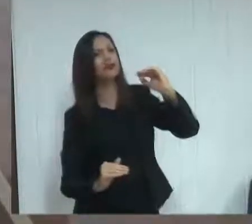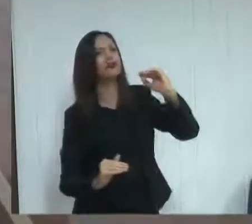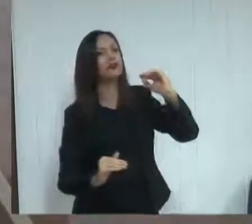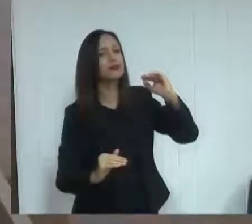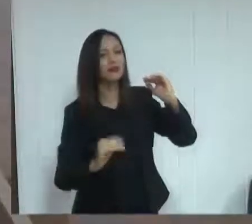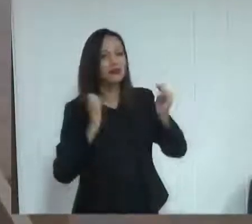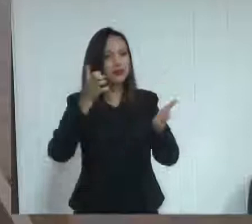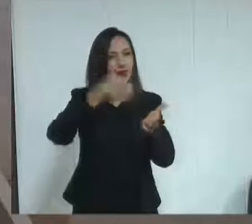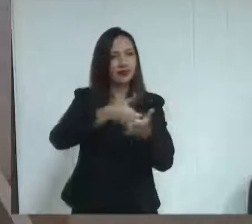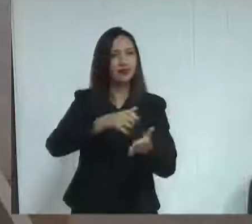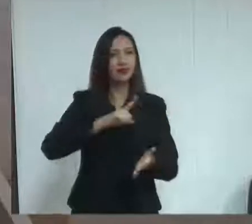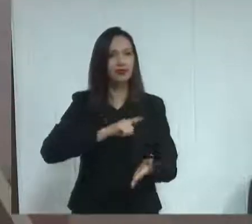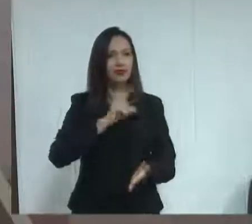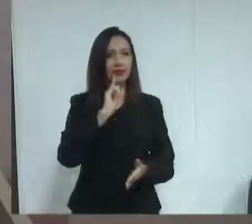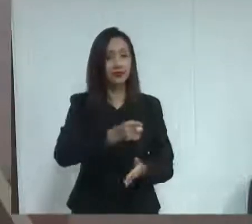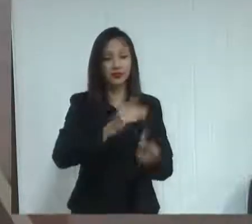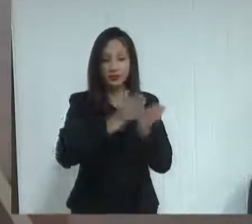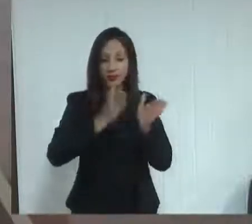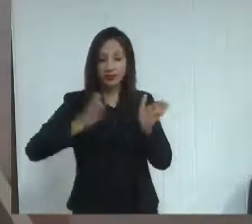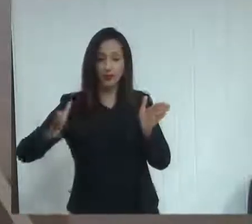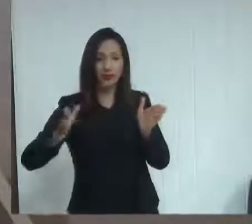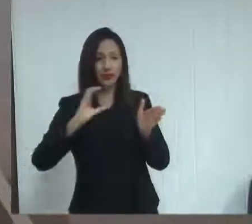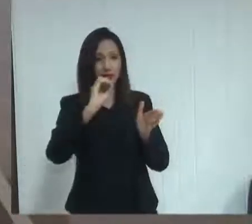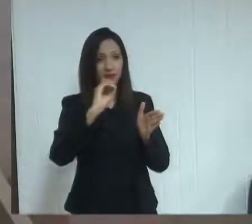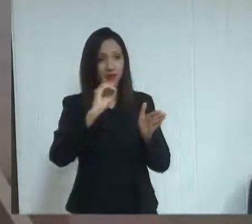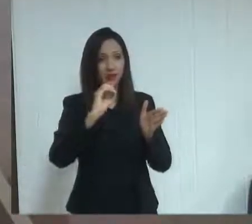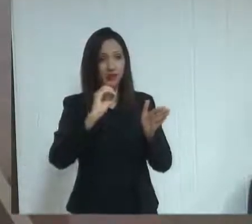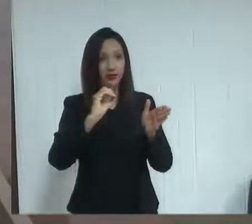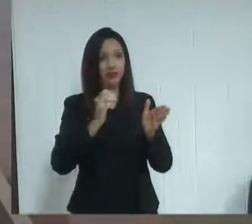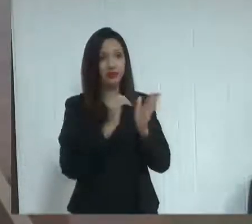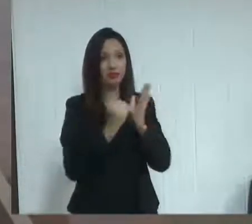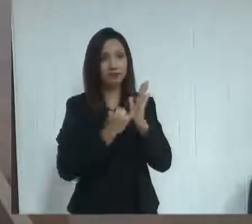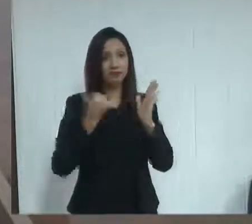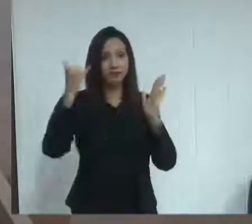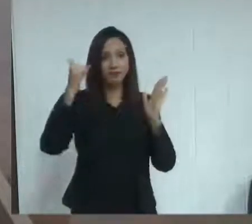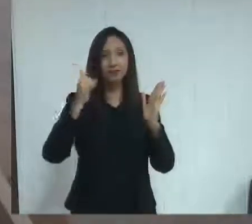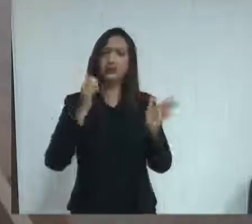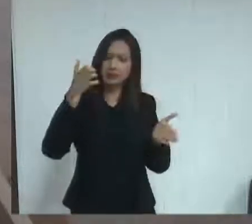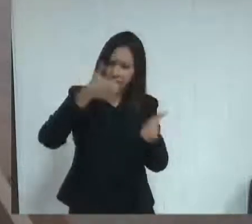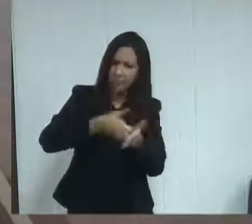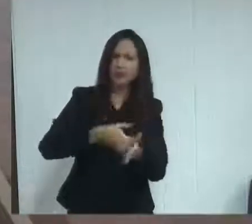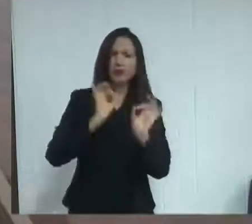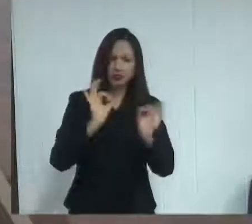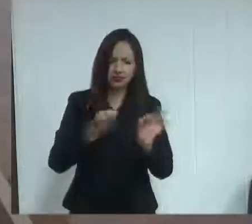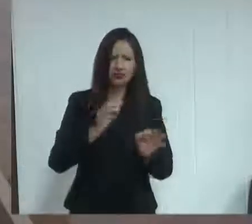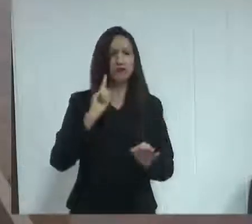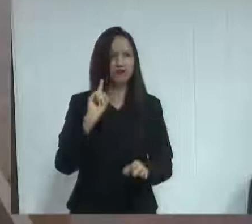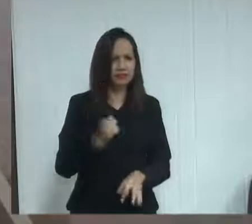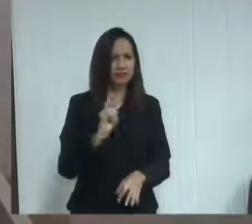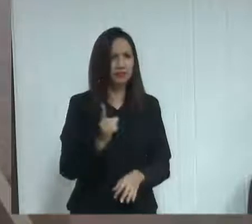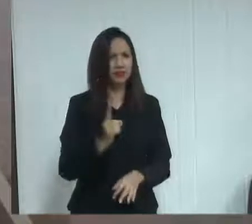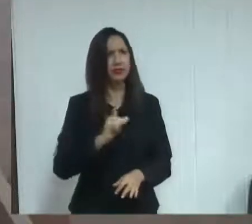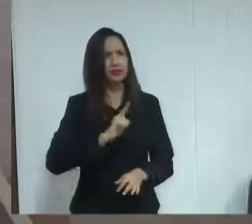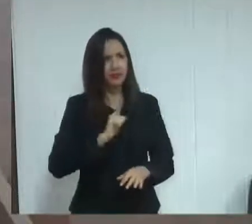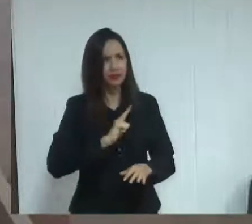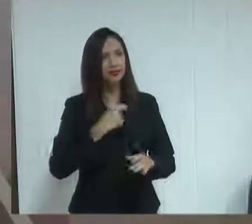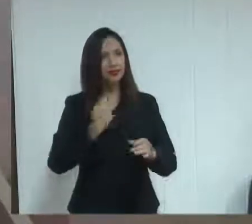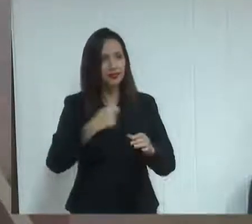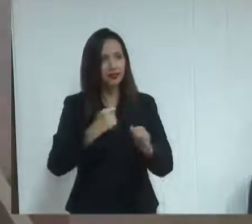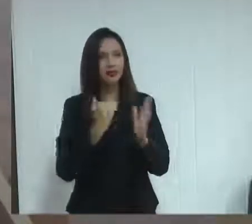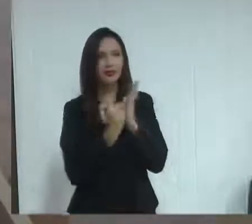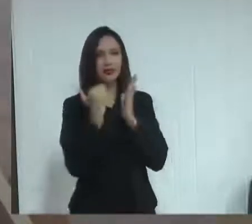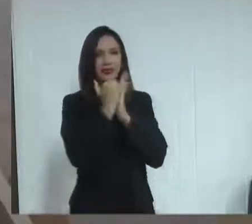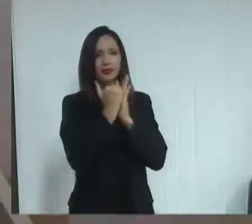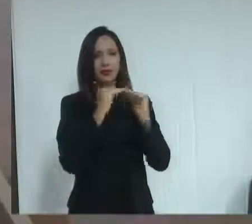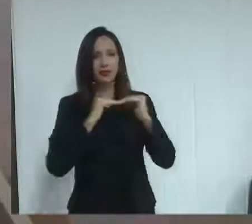pagar 1.000 de forma parcelada. E como a inflação é 0%, vereador Rubens, ele vai pagar os 1.000 mesmo. Então, a vantagem tem que ter, mas